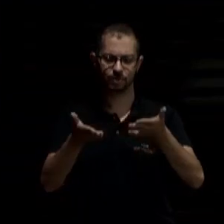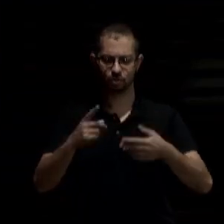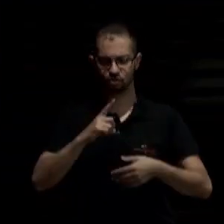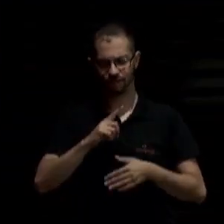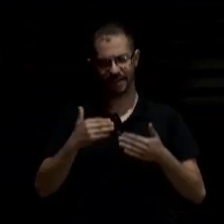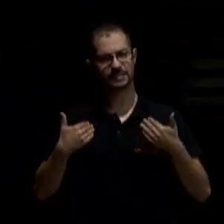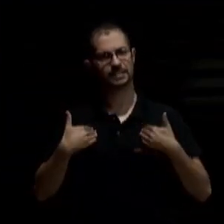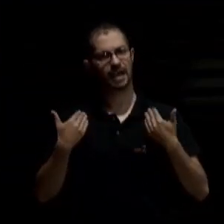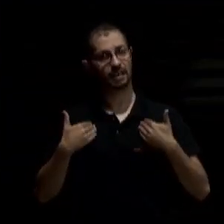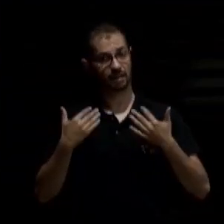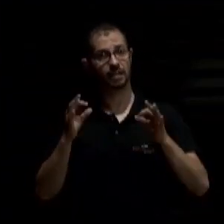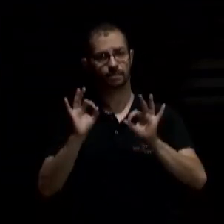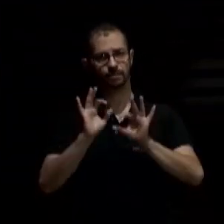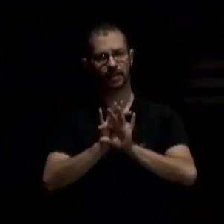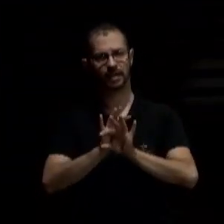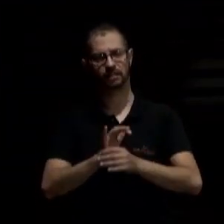alegria plena.